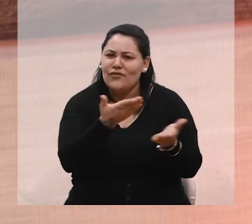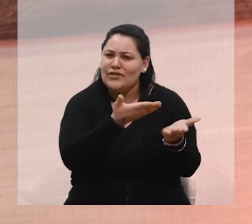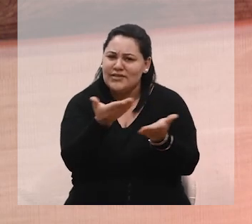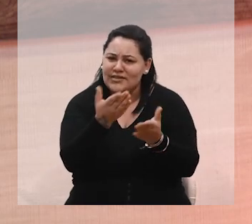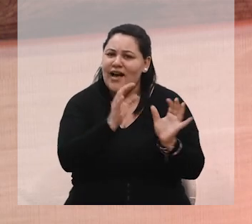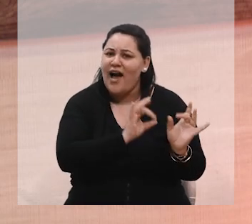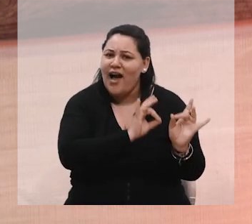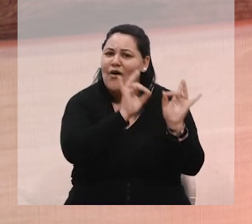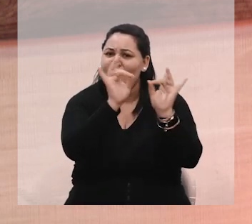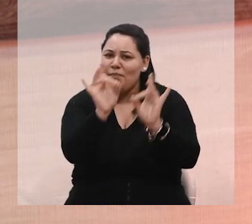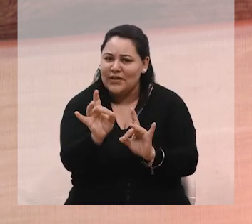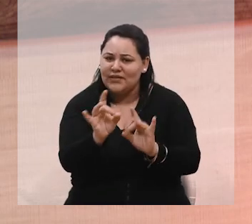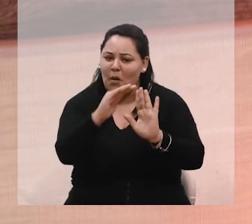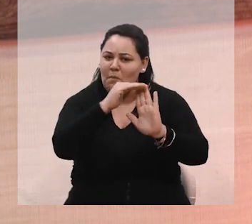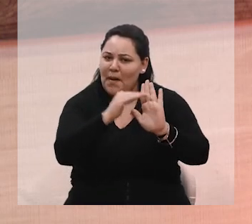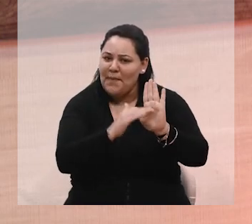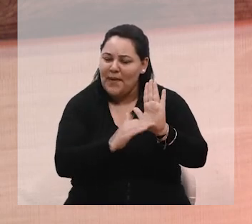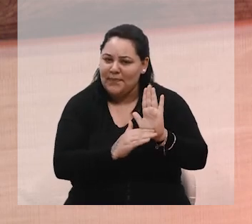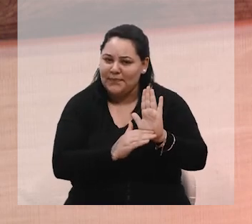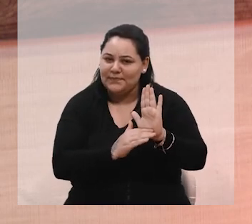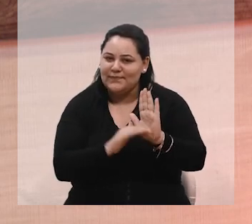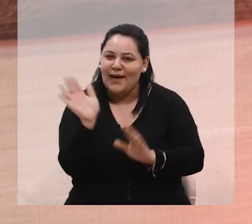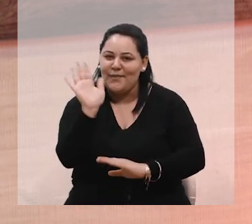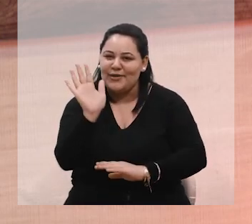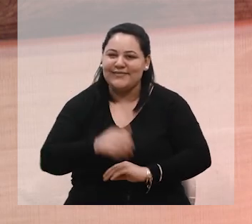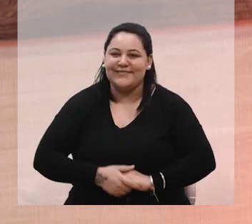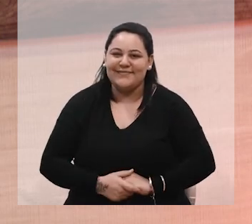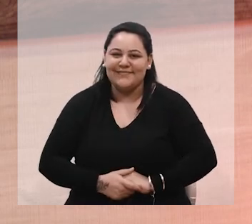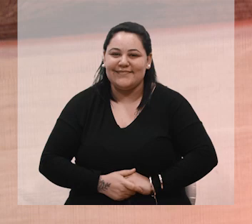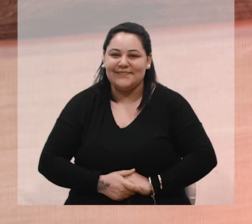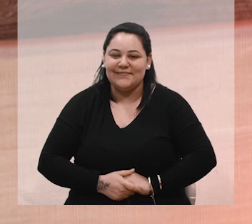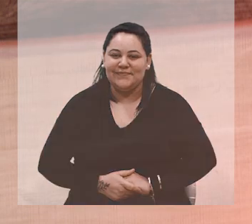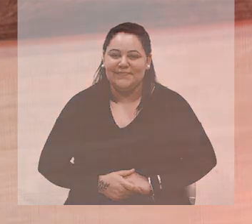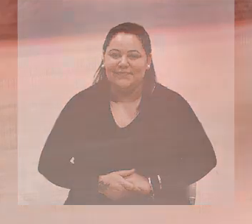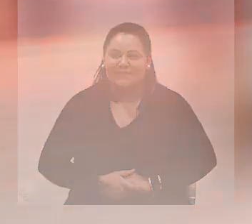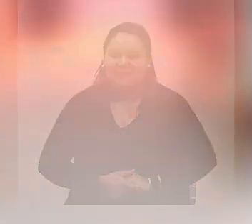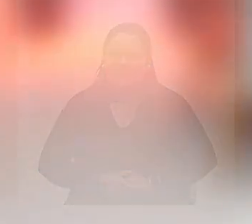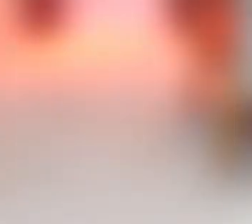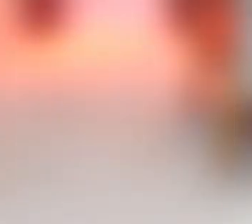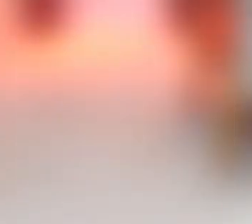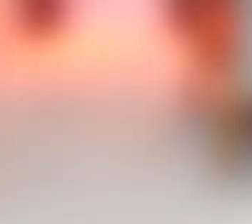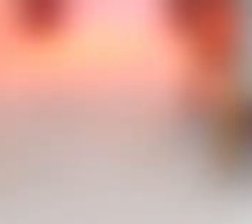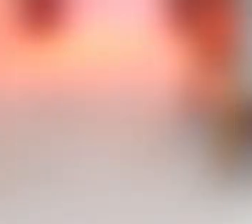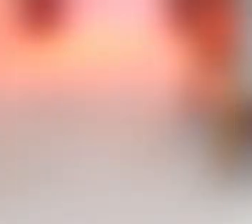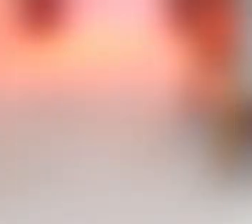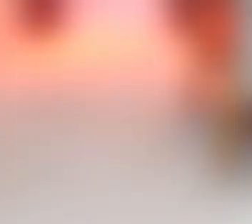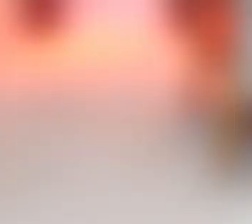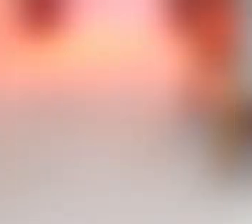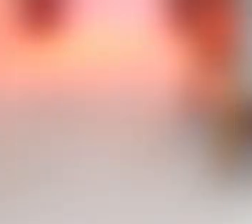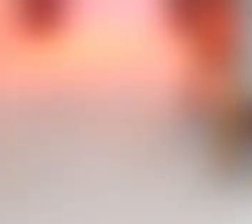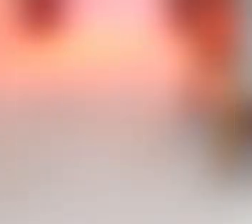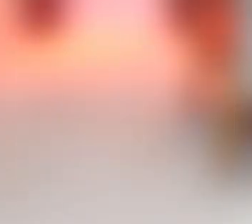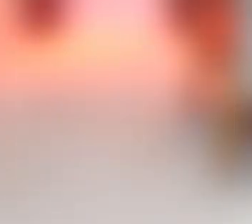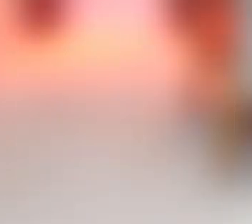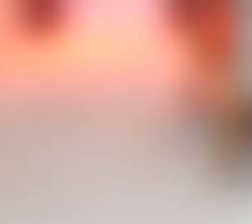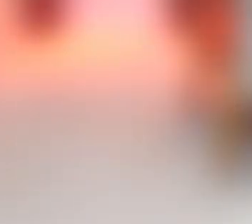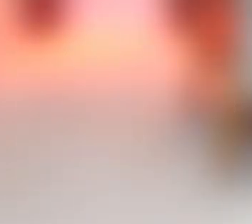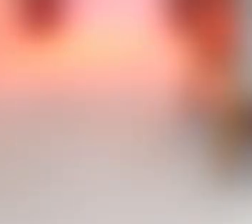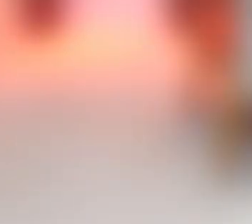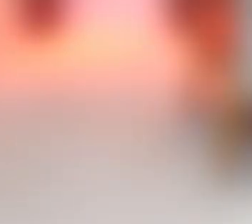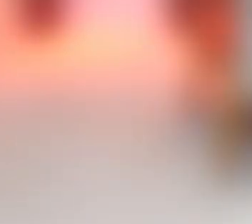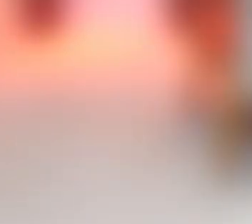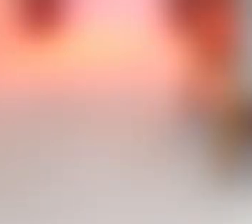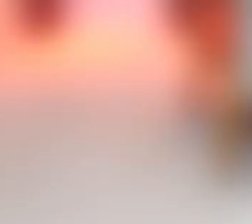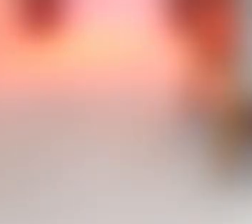continuem acompanhando a nossa programação. Até o nosso próximo encontro.